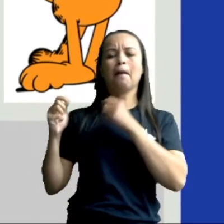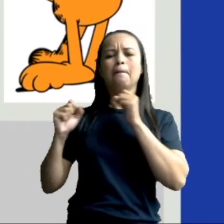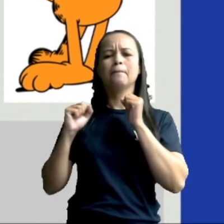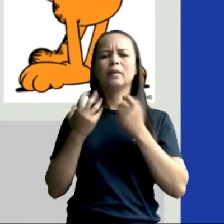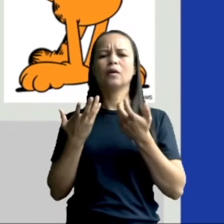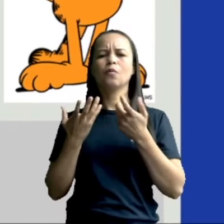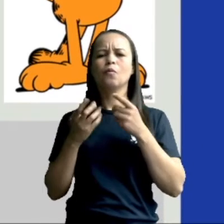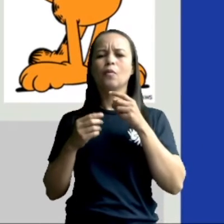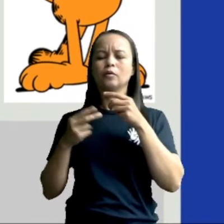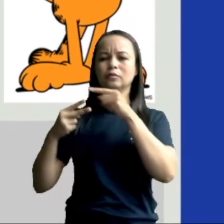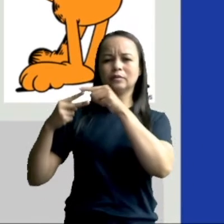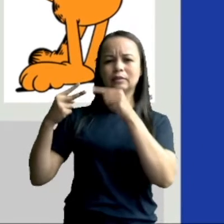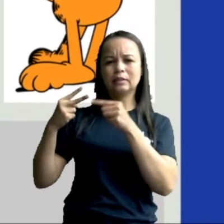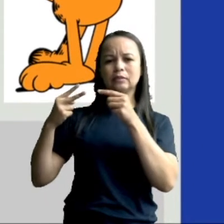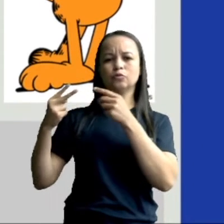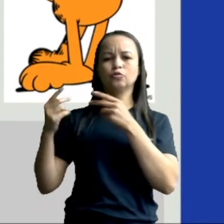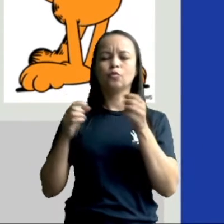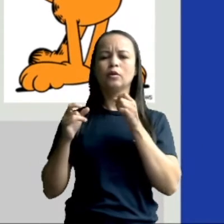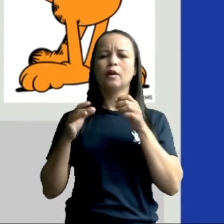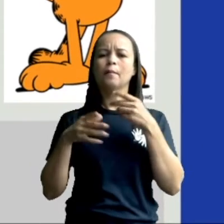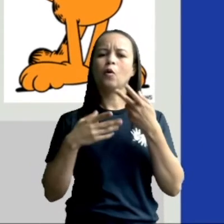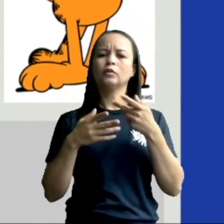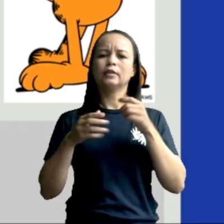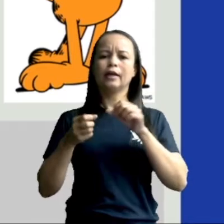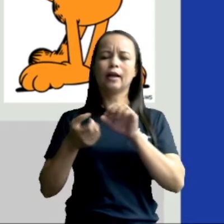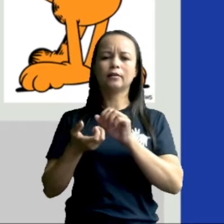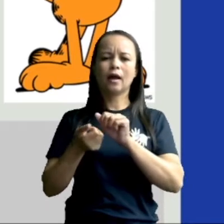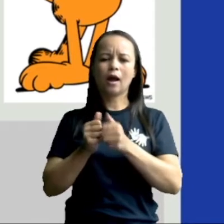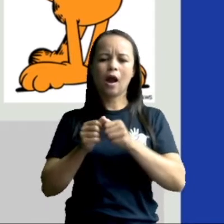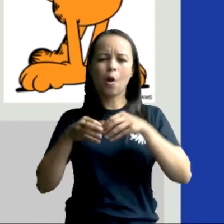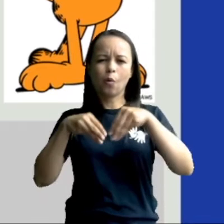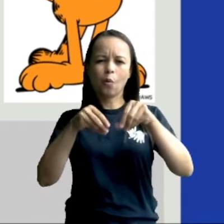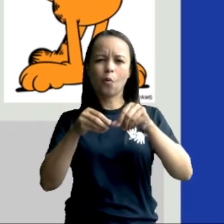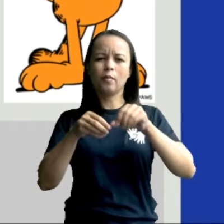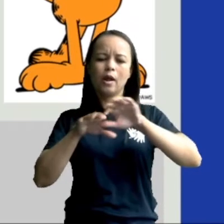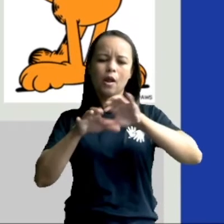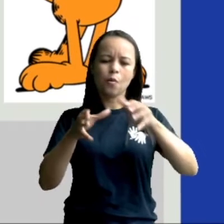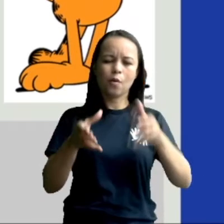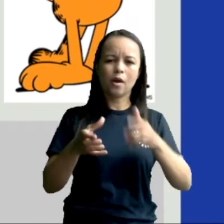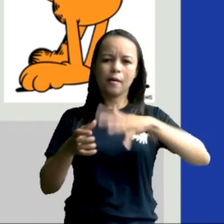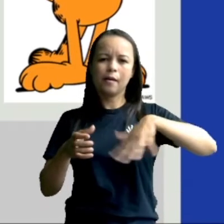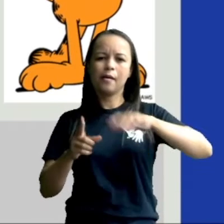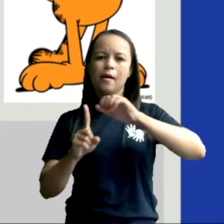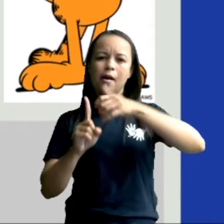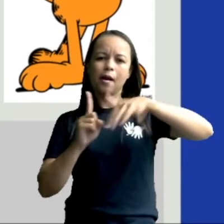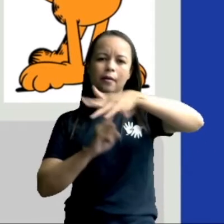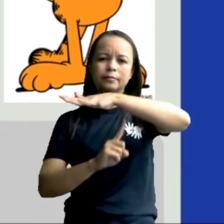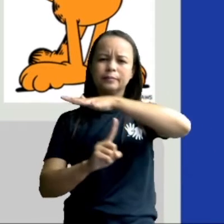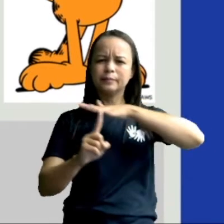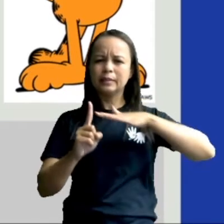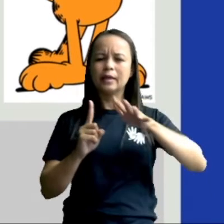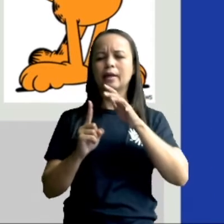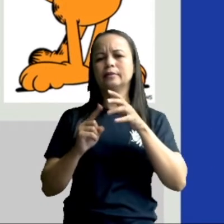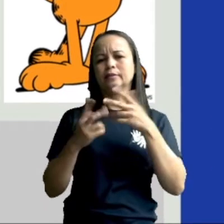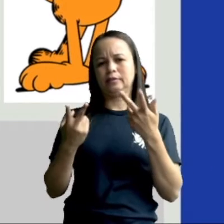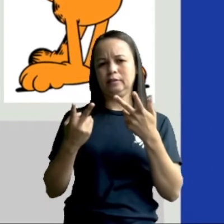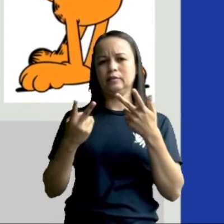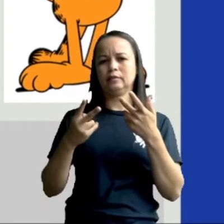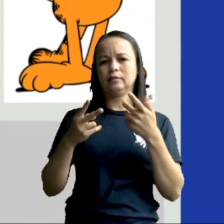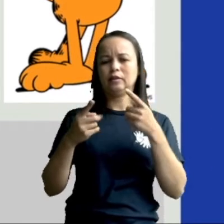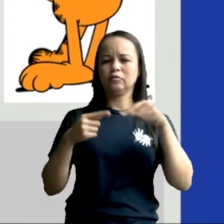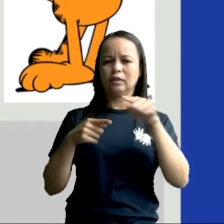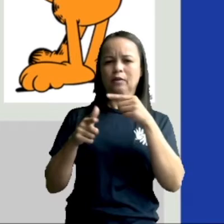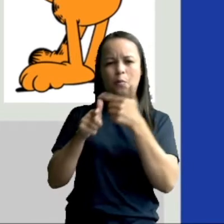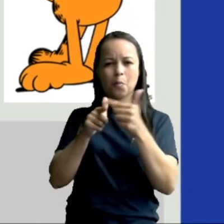degradar o meio ambiente e comprometer a qualidade de vida das pessoas? Qual desses dois? Vocês podem ver duas imagens. Uma